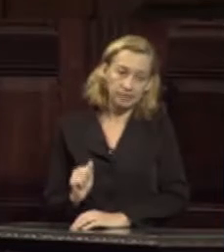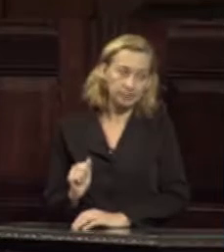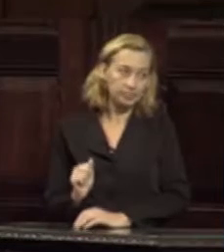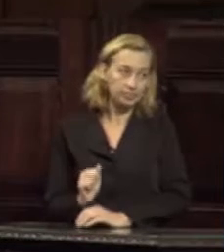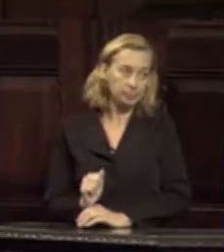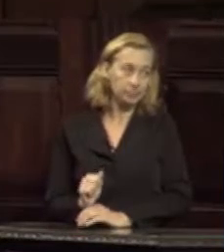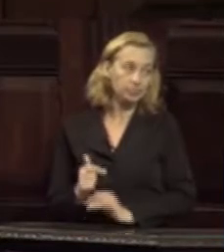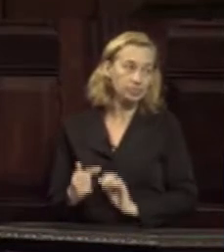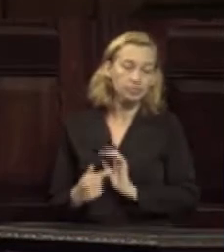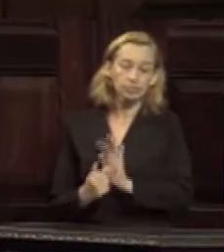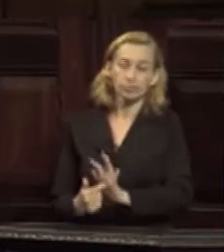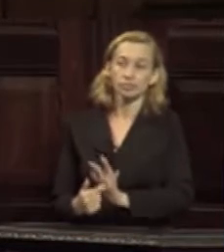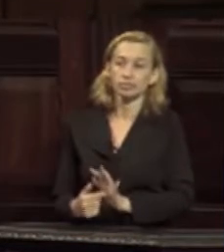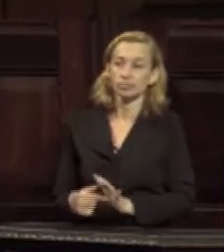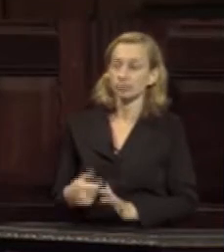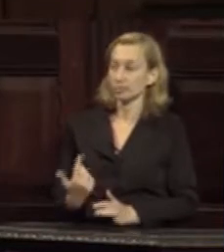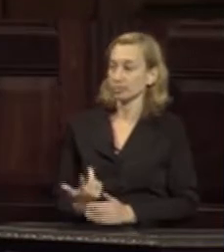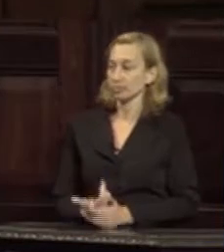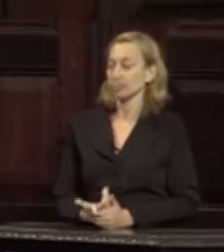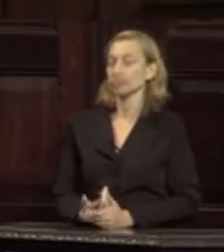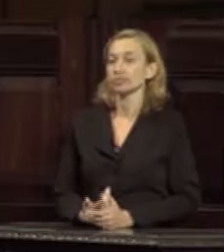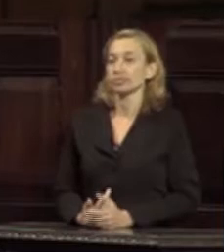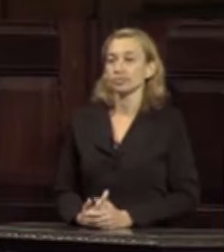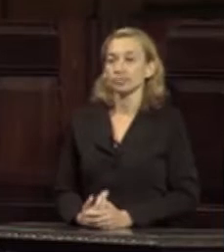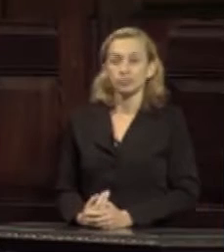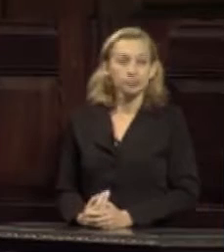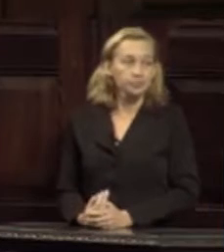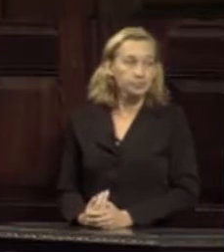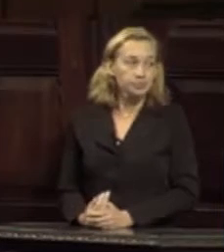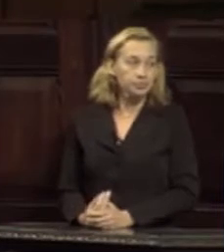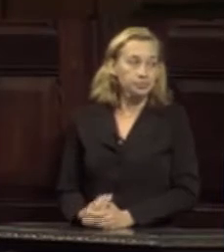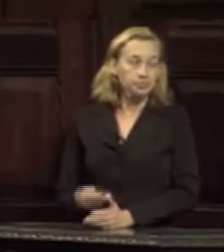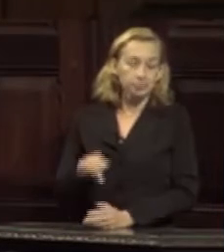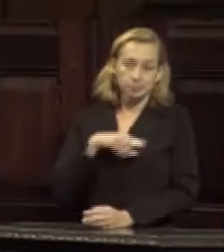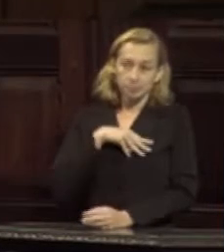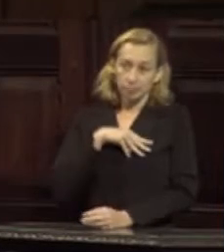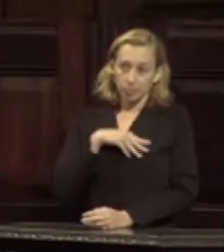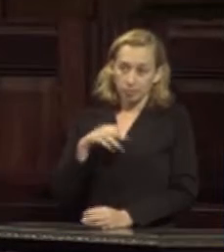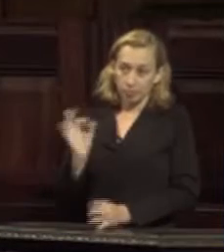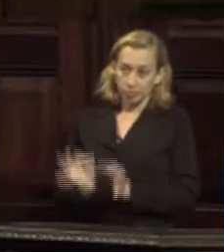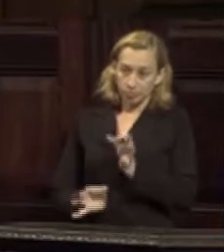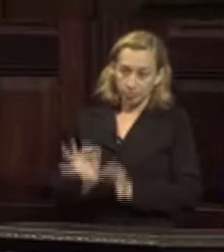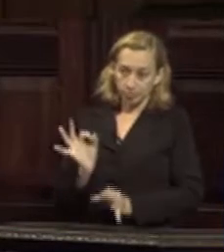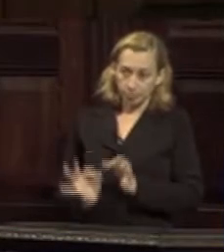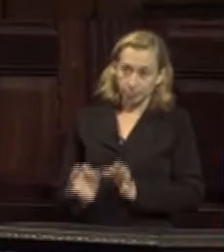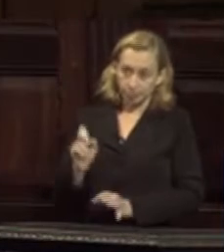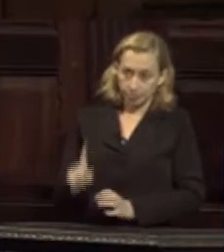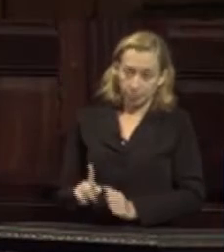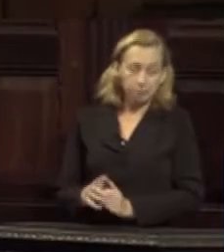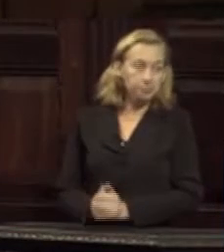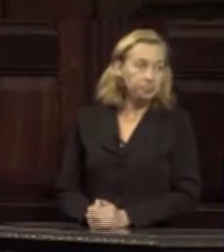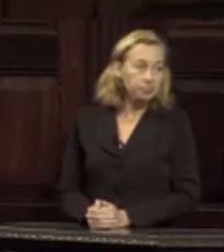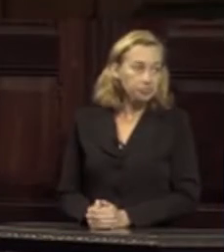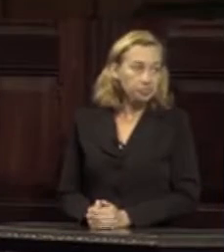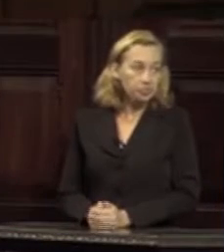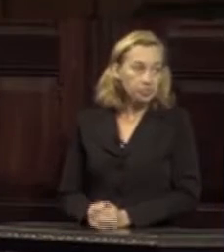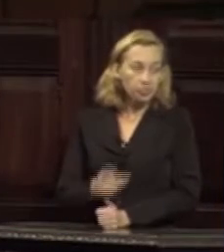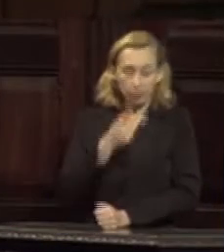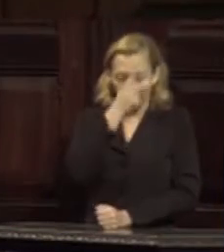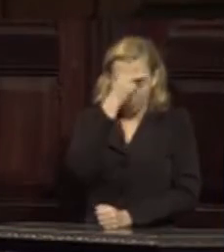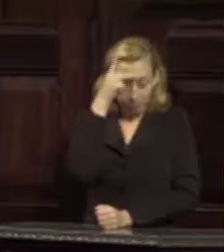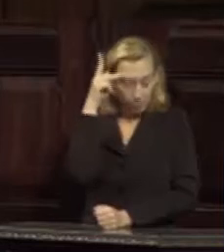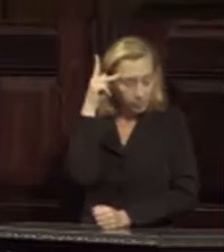mais destacados elementos, porque acredito que o ministro da Justiça seja exatamente isso, uma pessoa